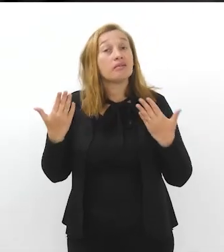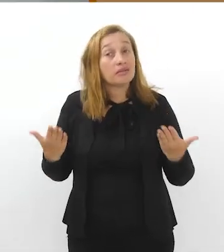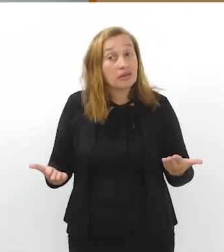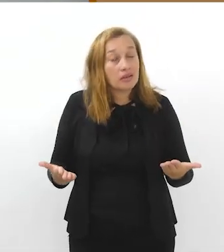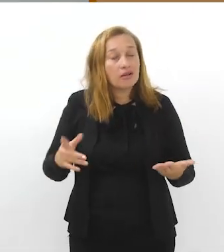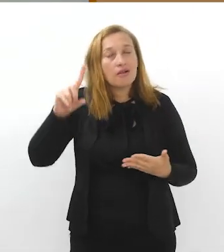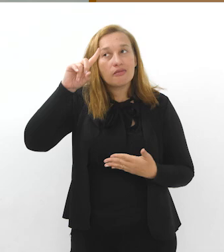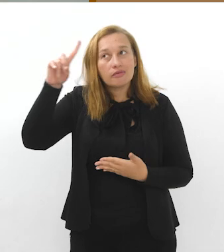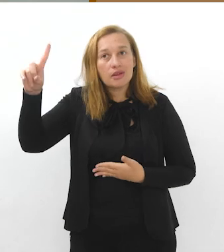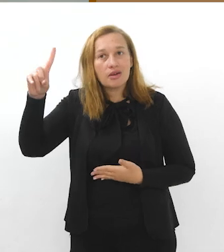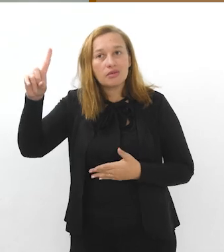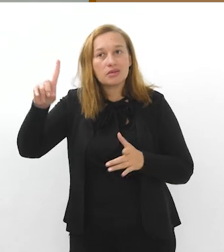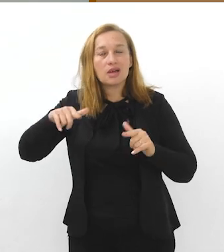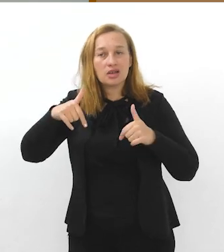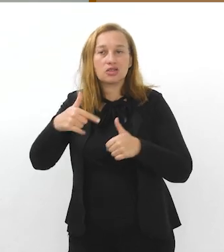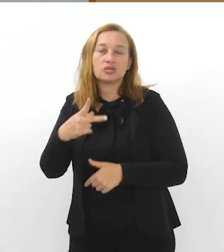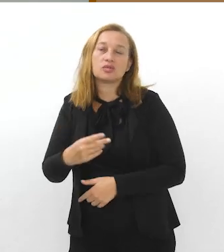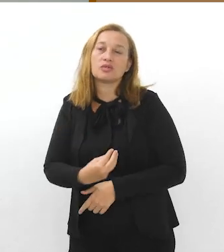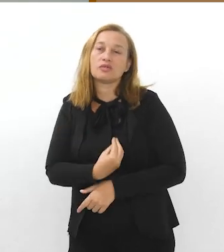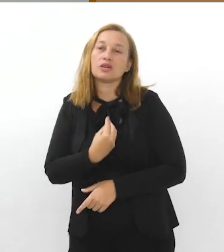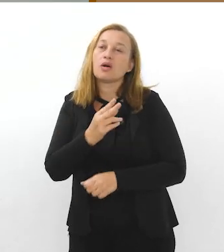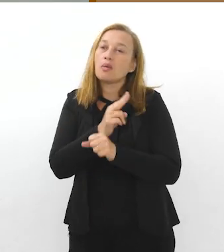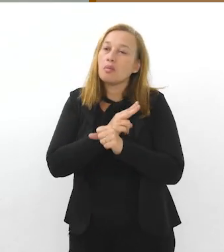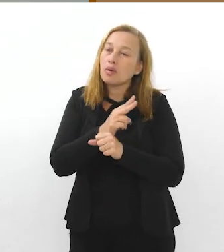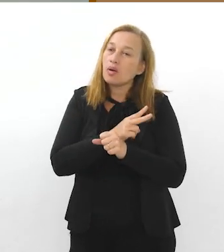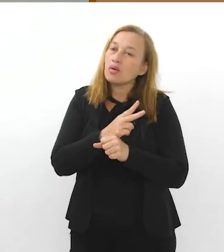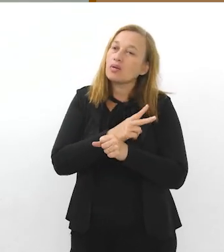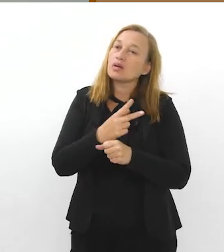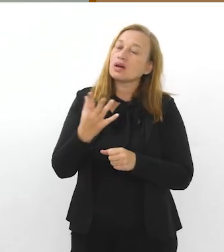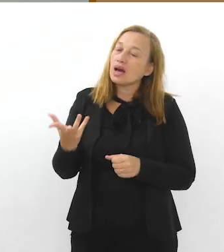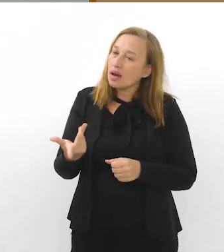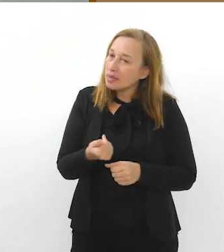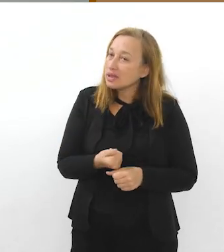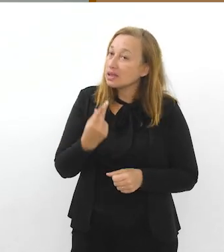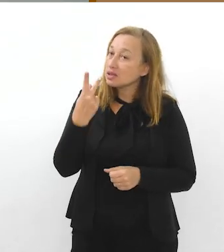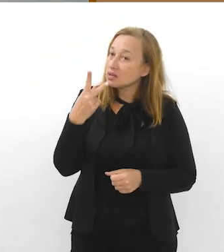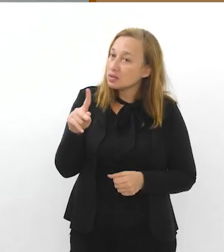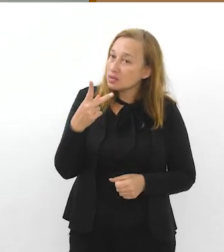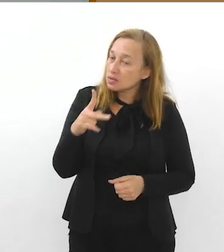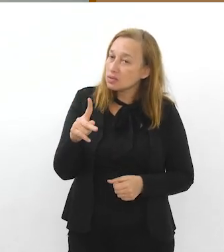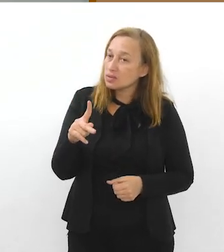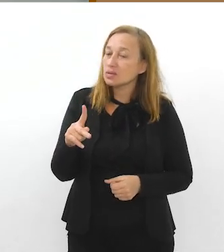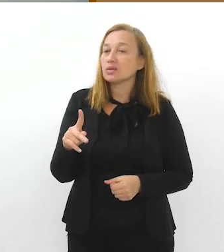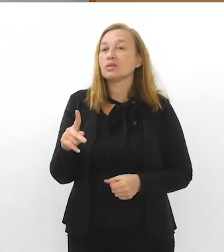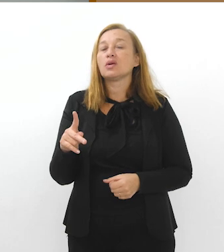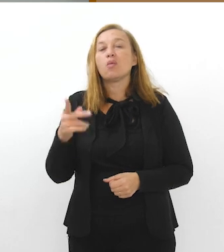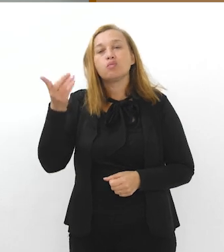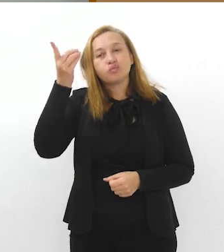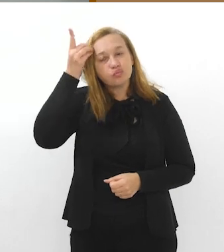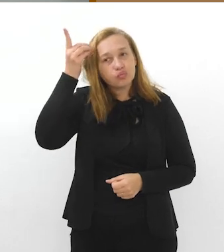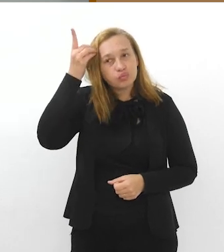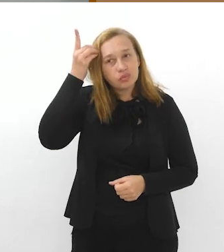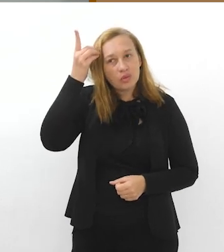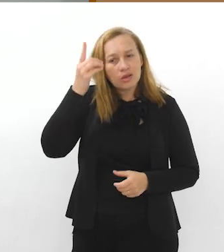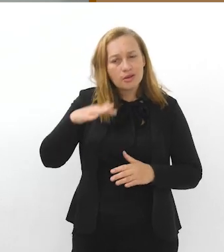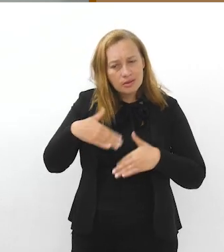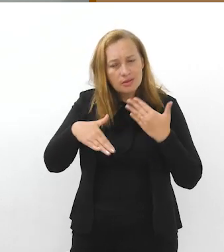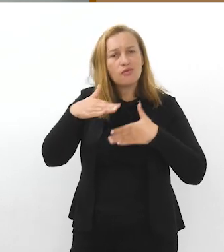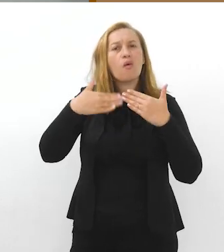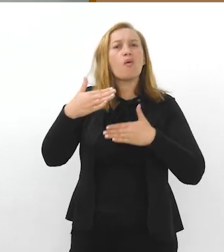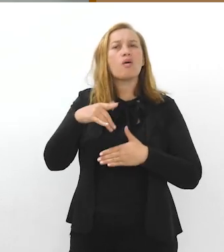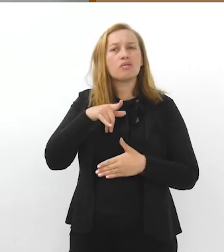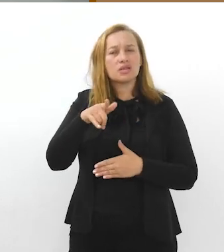Então, eu agradeço a todos vocês, porque vocês são o canal para eu poder transmitir isso para as pessoas. Então, tenham Deus